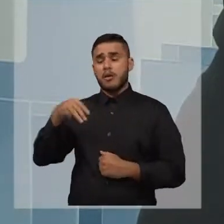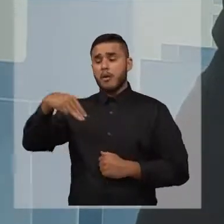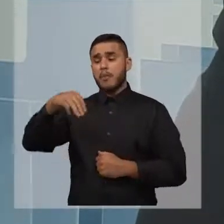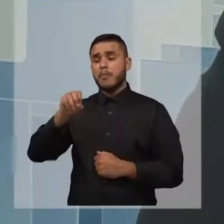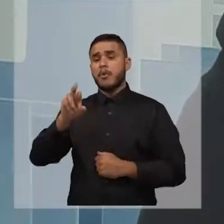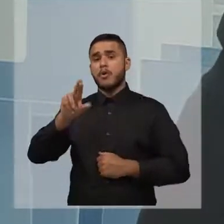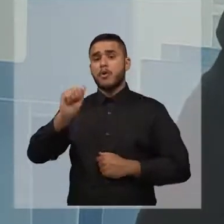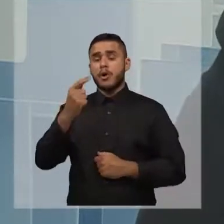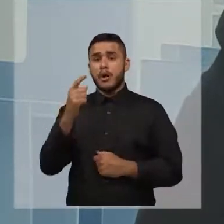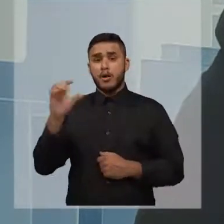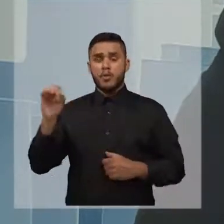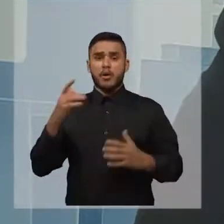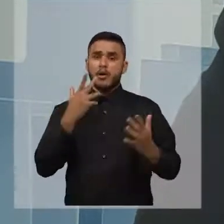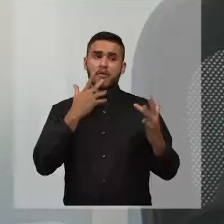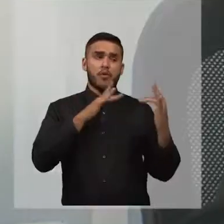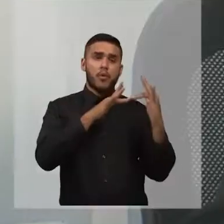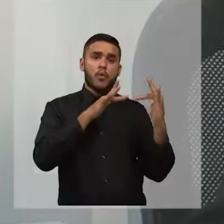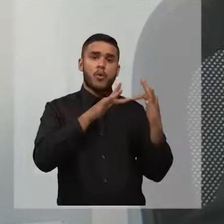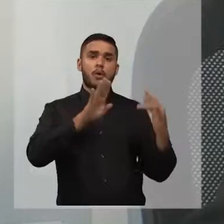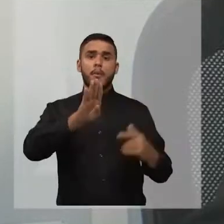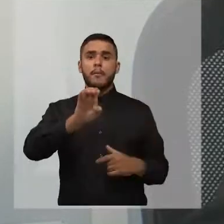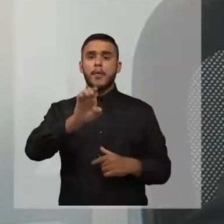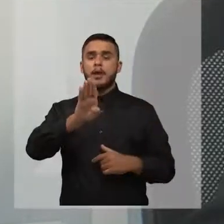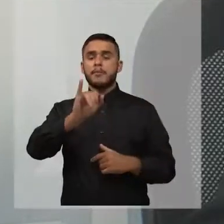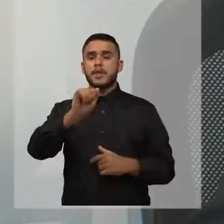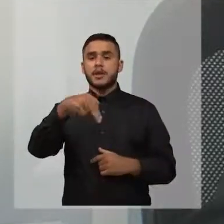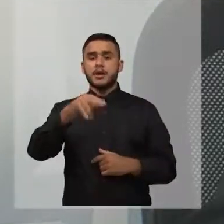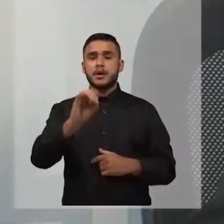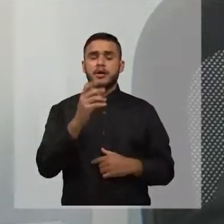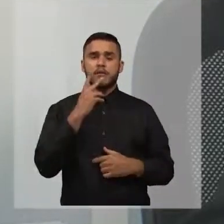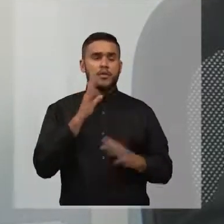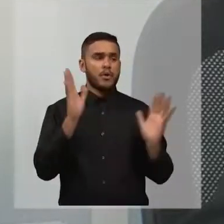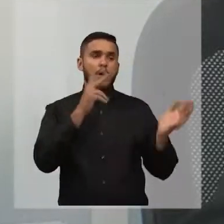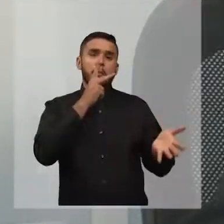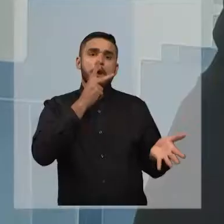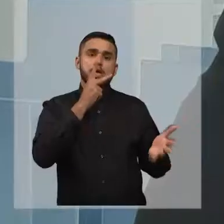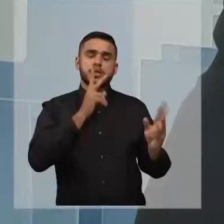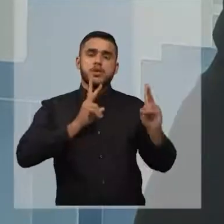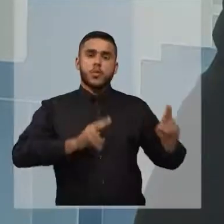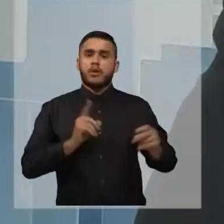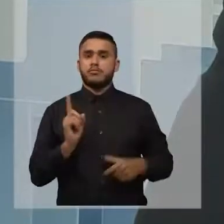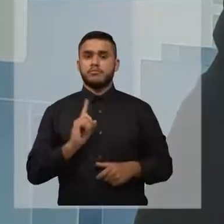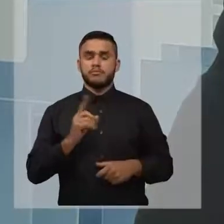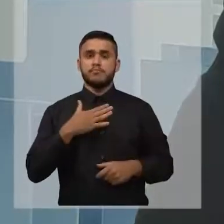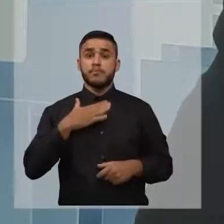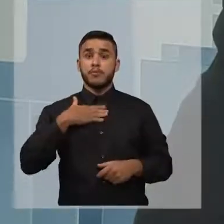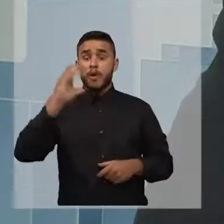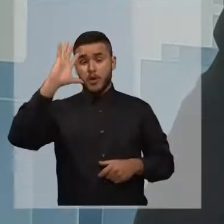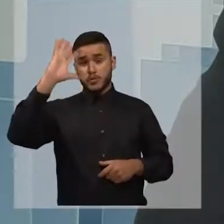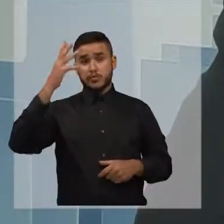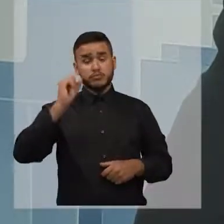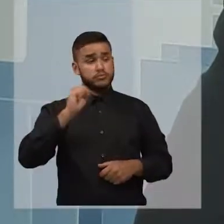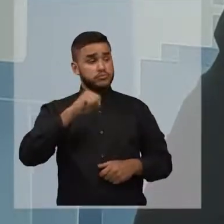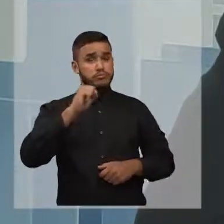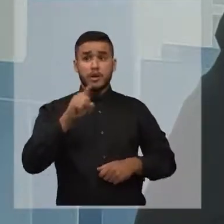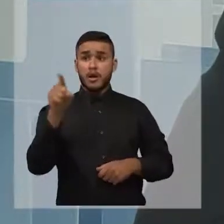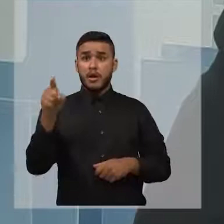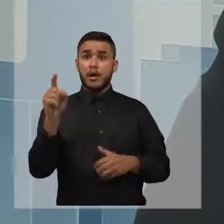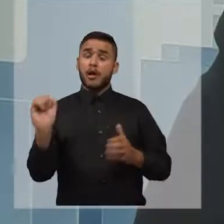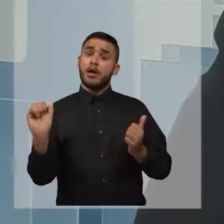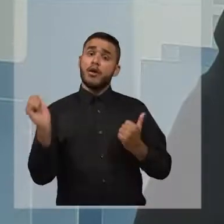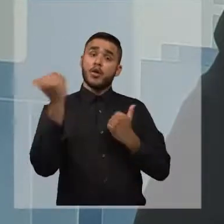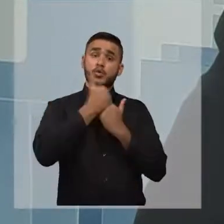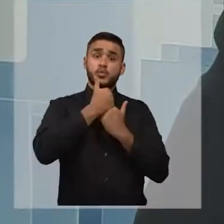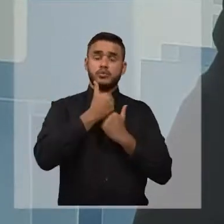menos convivência com o Bibiano, não é nem do mesmo partido, e ele teria resolvido. E quando o presidente voltasse,